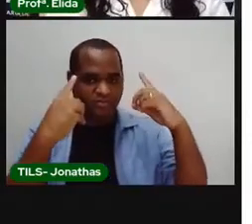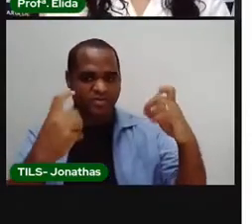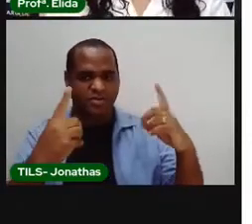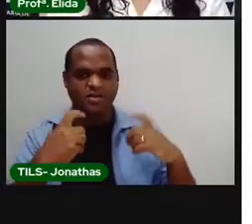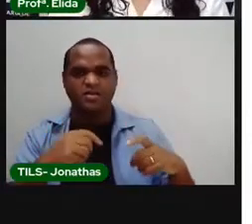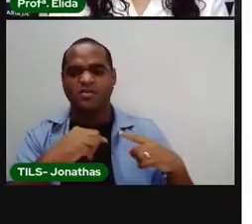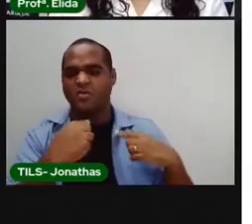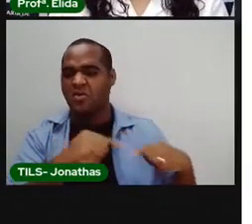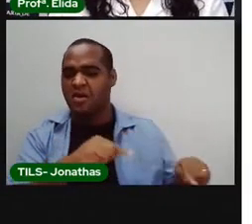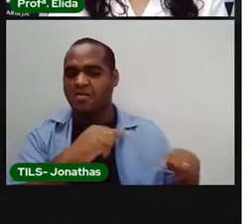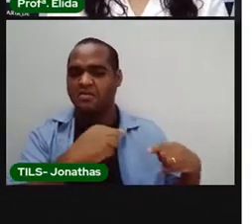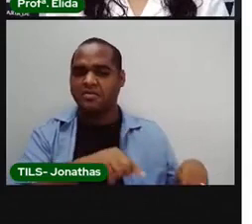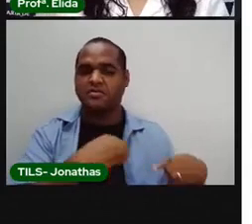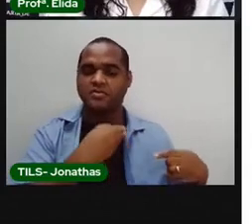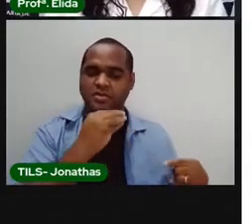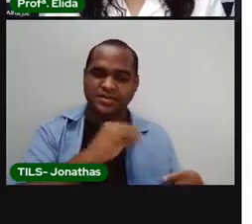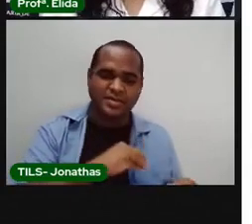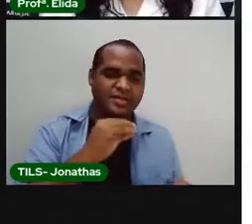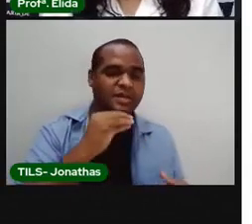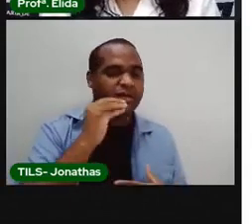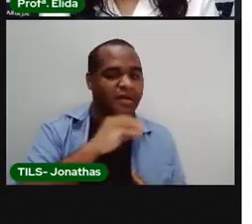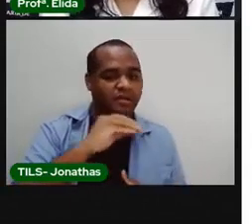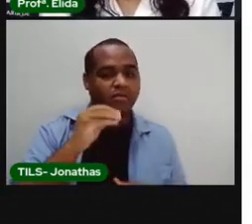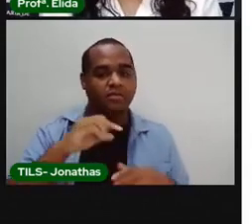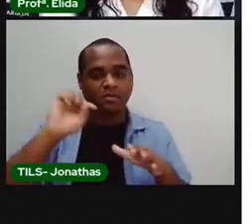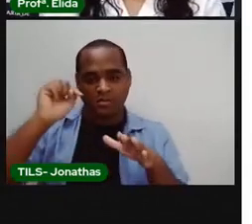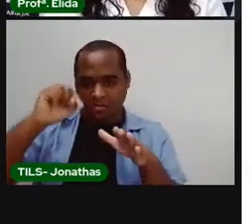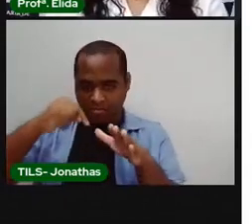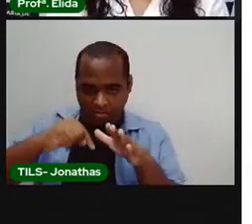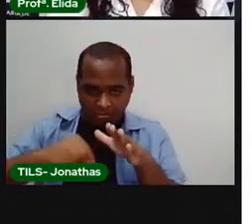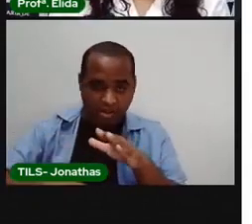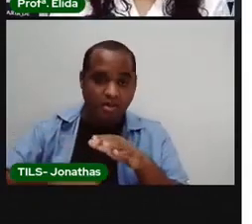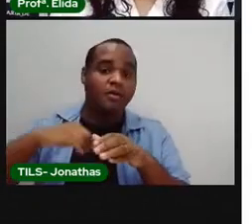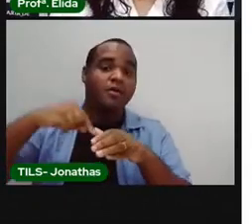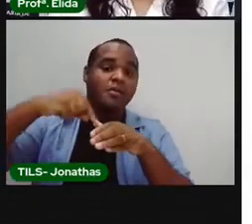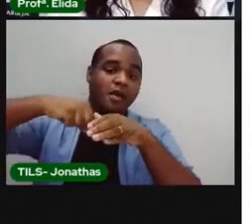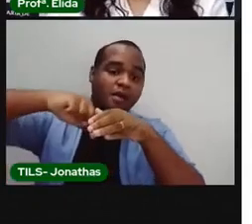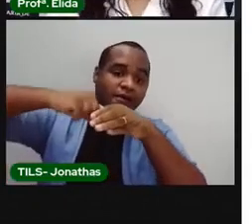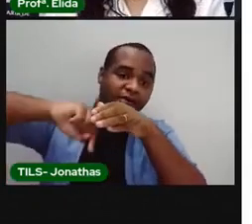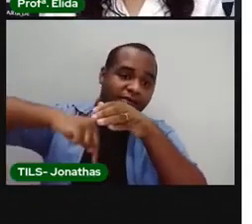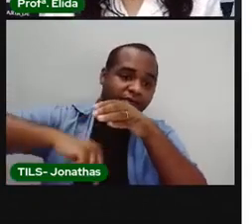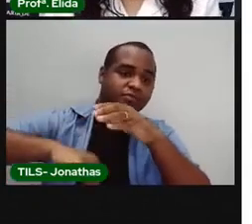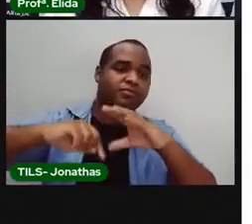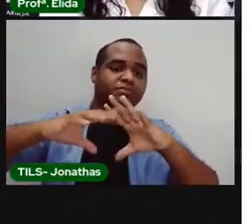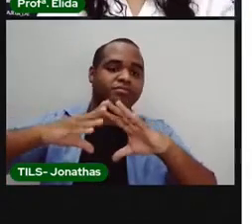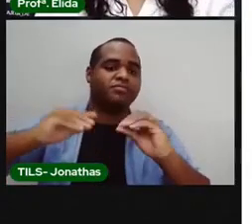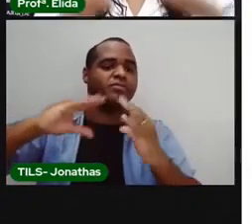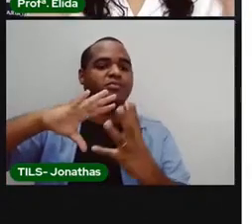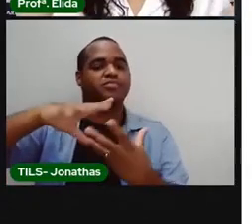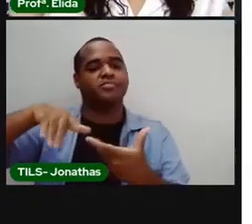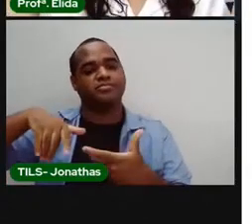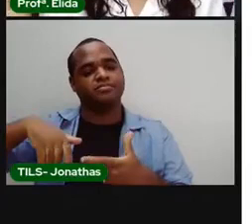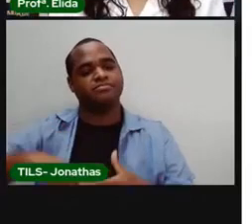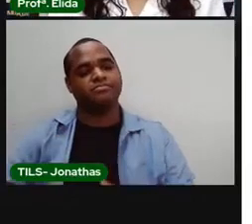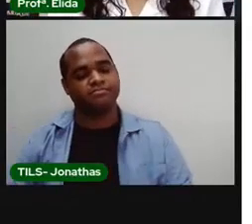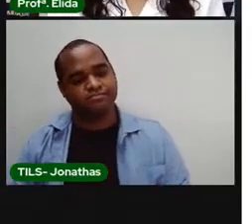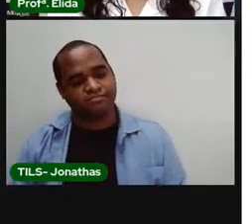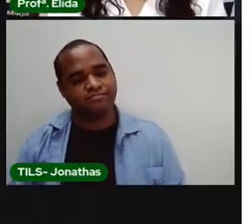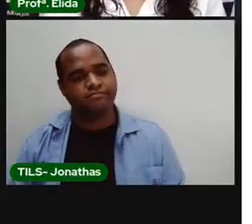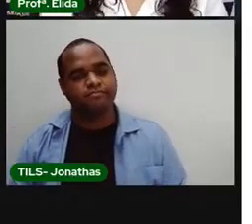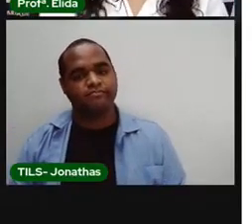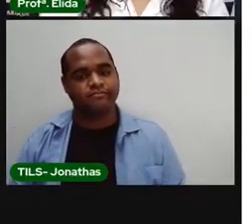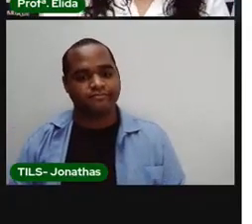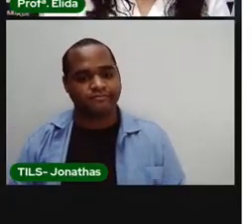valente, bate na gente. A gente é fraco, cai no buraco. Buraco é fundo, acabou-se o